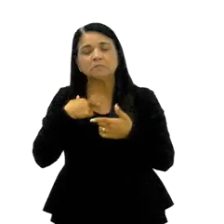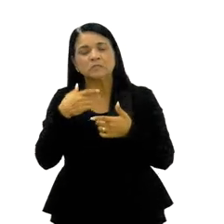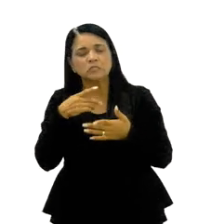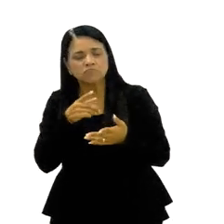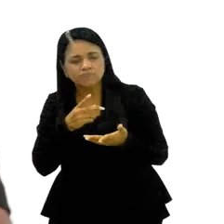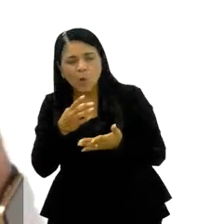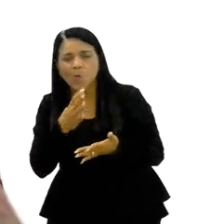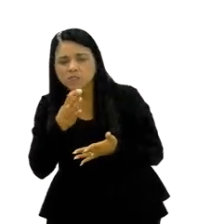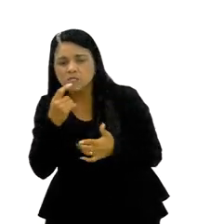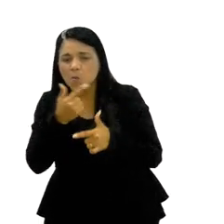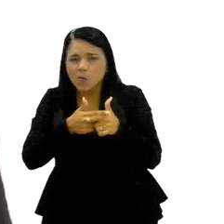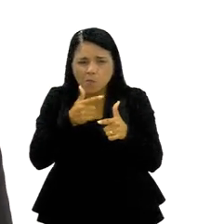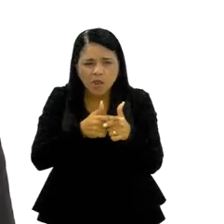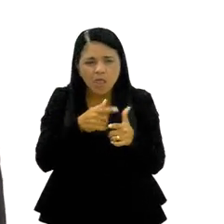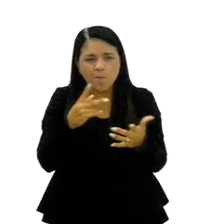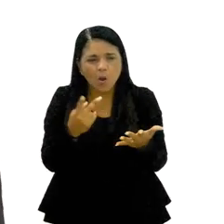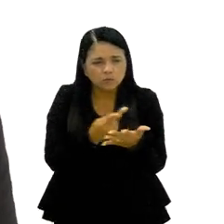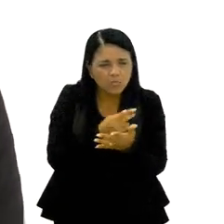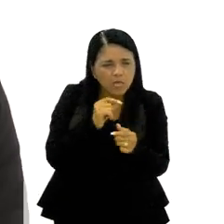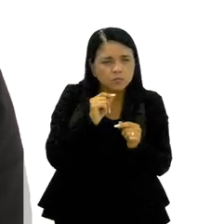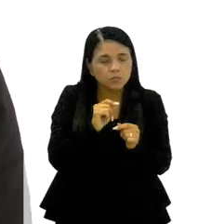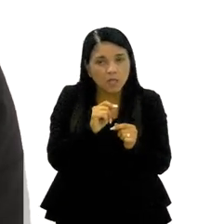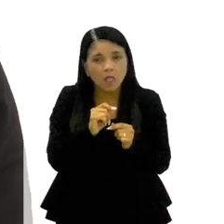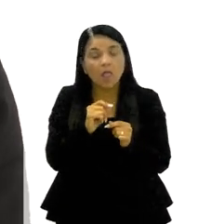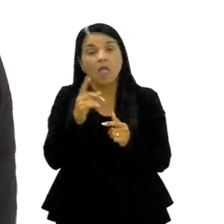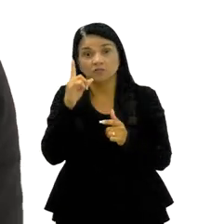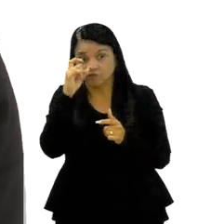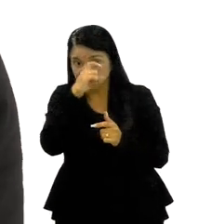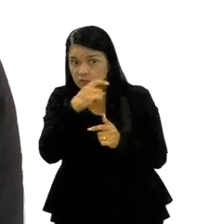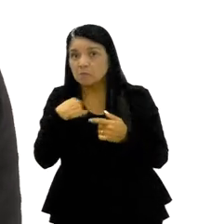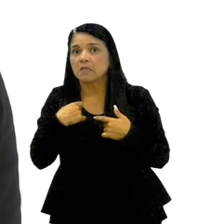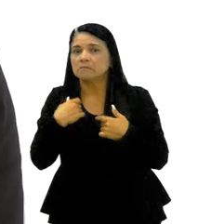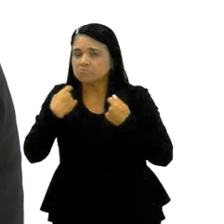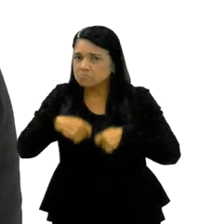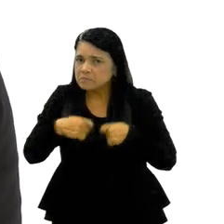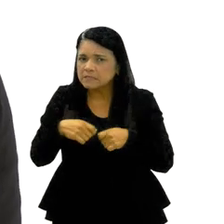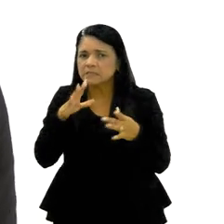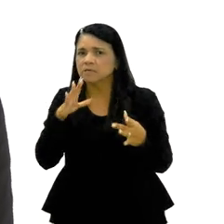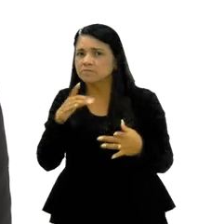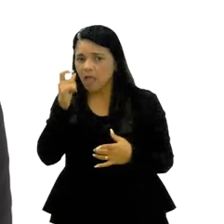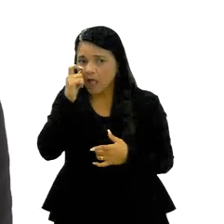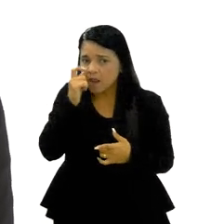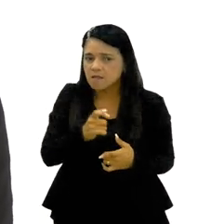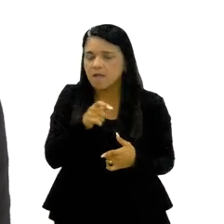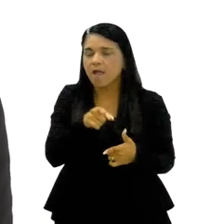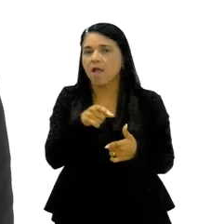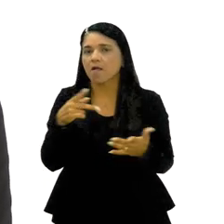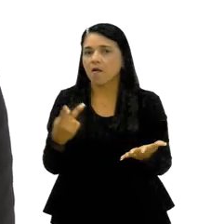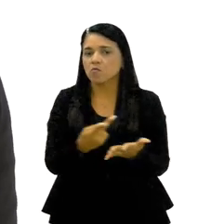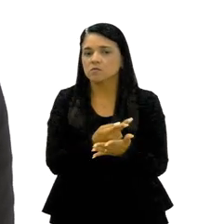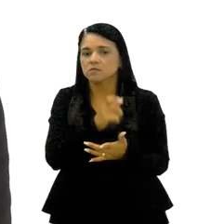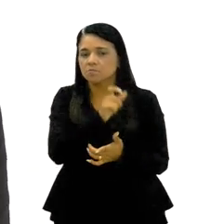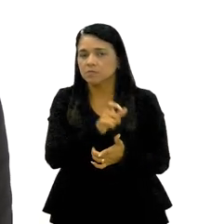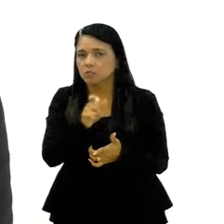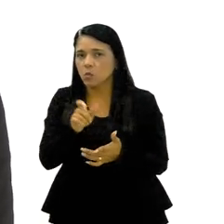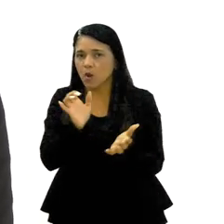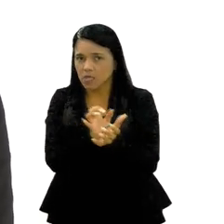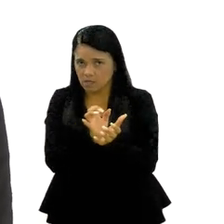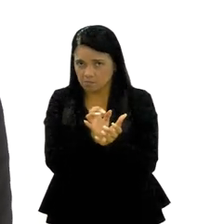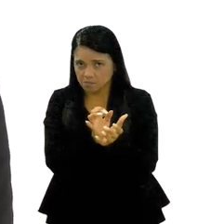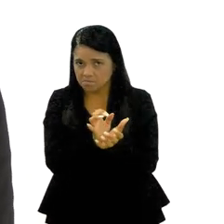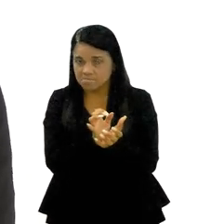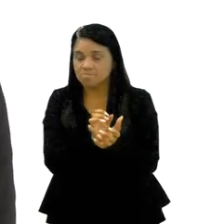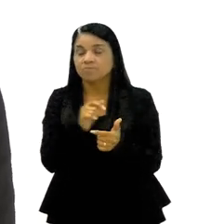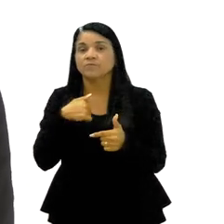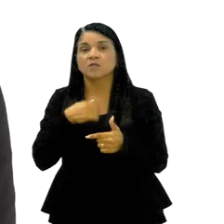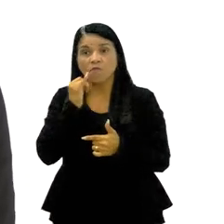galera, de conhecer o problema, de entender o que está acontecendo. Então, é difícil, mas você precisa estar sempre ligado no que, naquilo que está acontecendo com